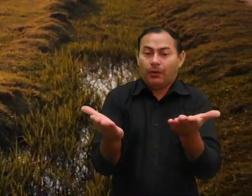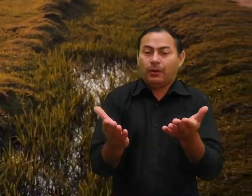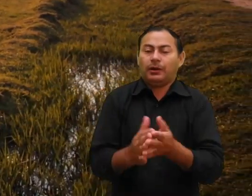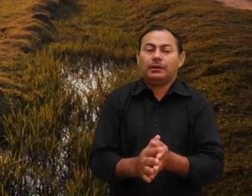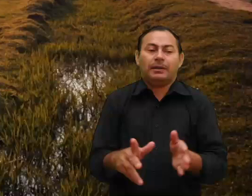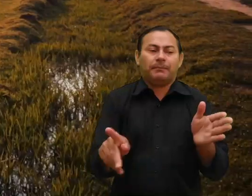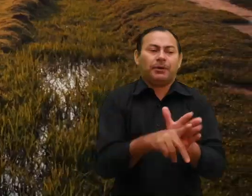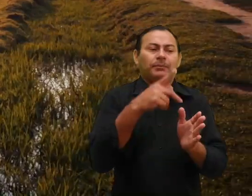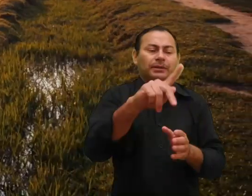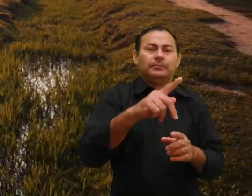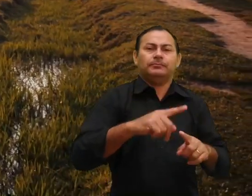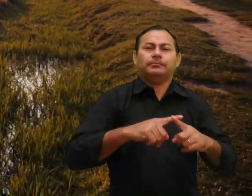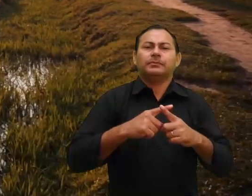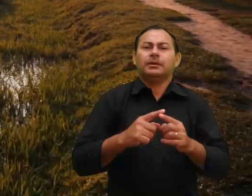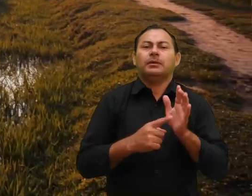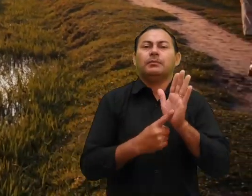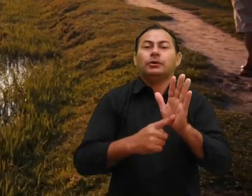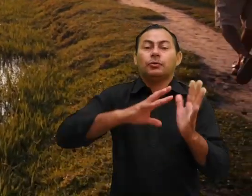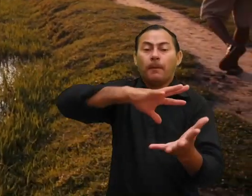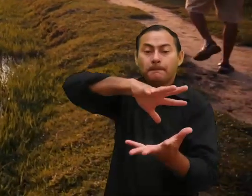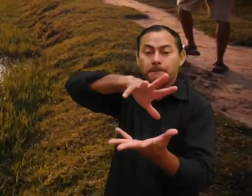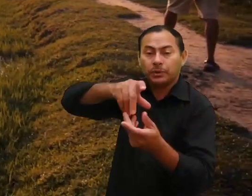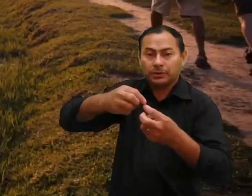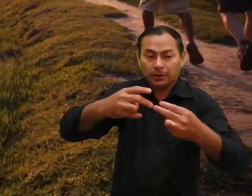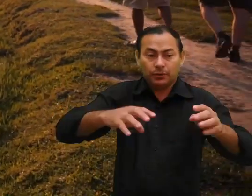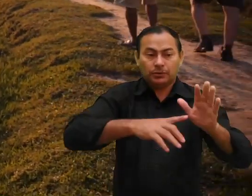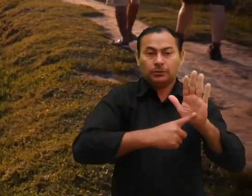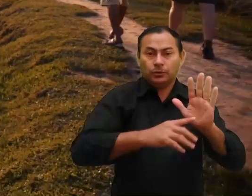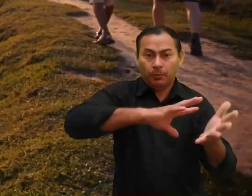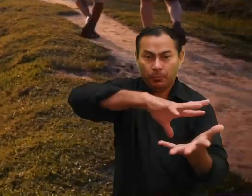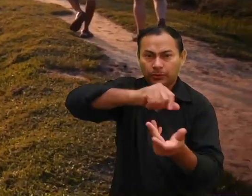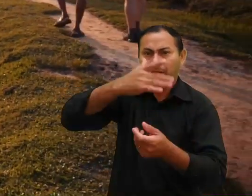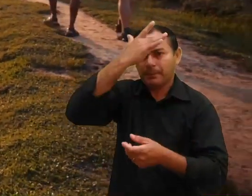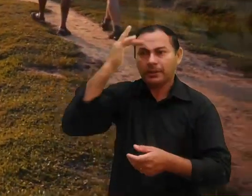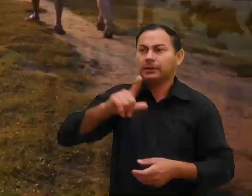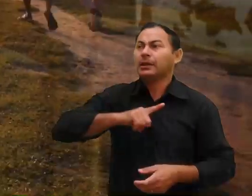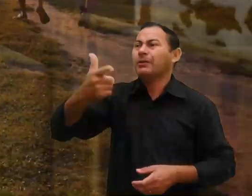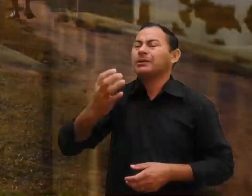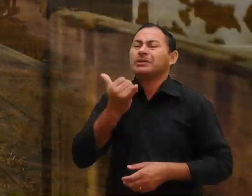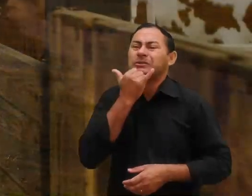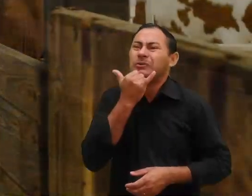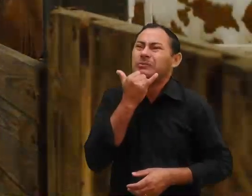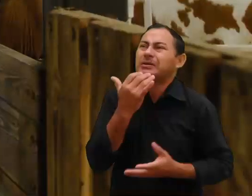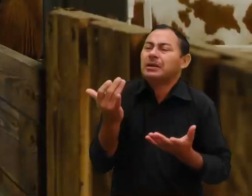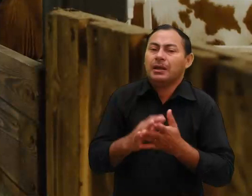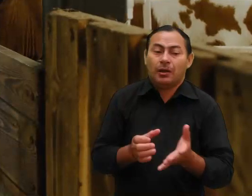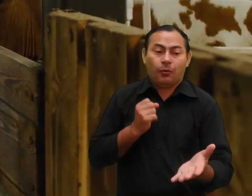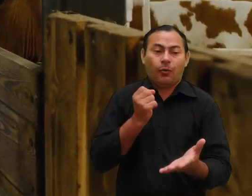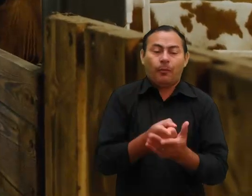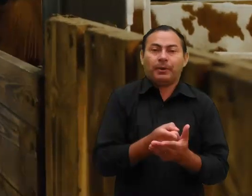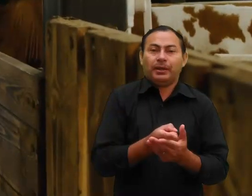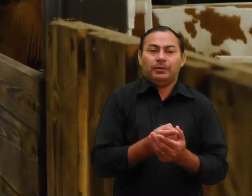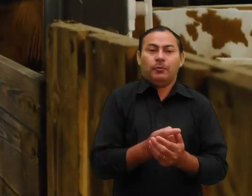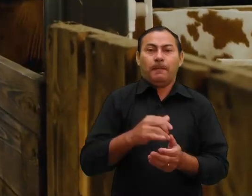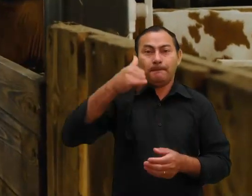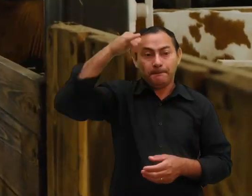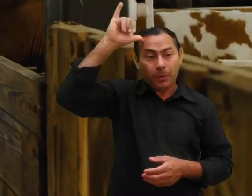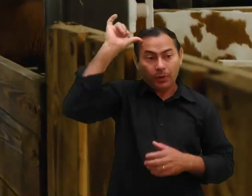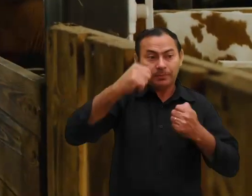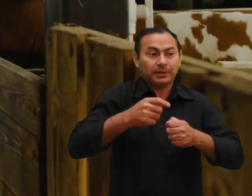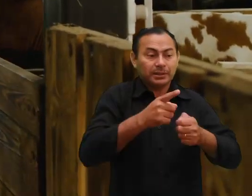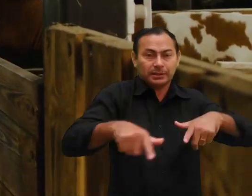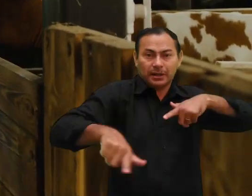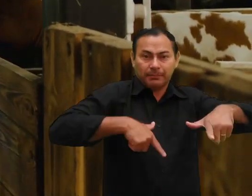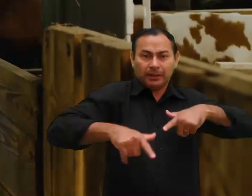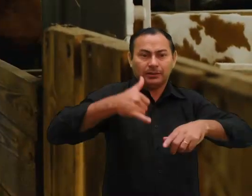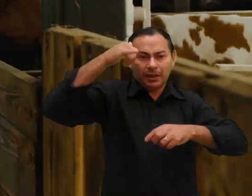Agora o terreno é deles. Isso ilustra o mundo e as coisas do mundo. Outra pessoa tem outra desculpa, né? Acabei de comprar uns bois e